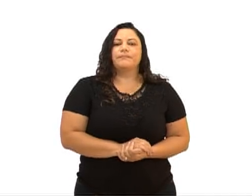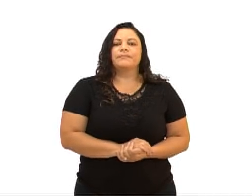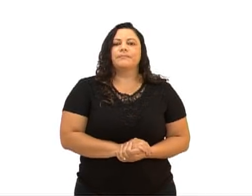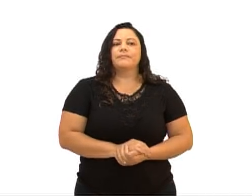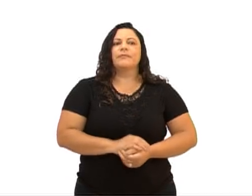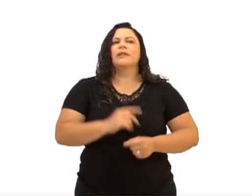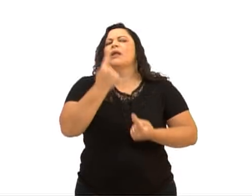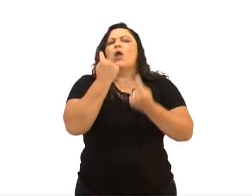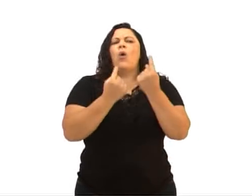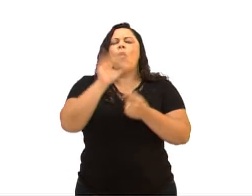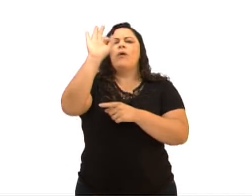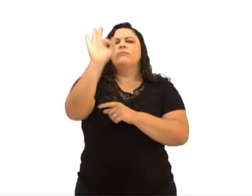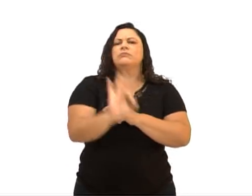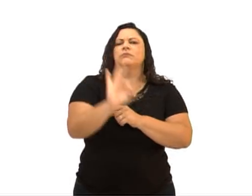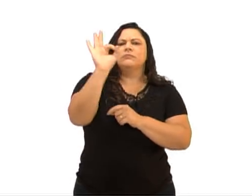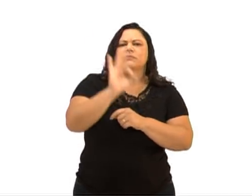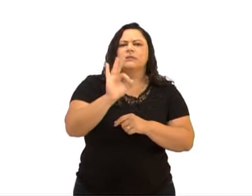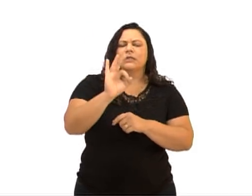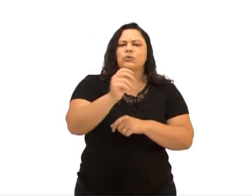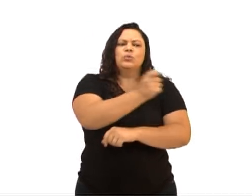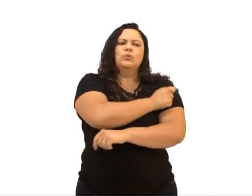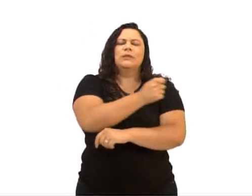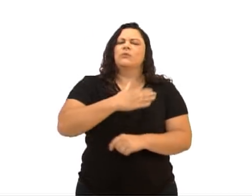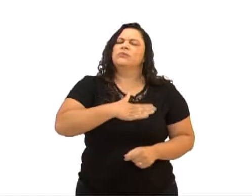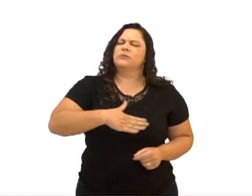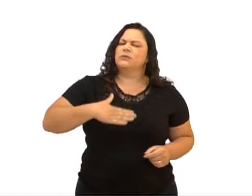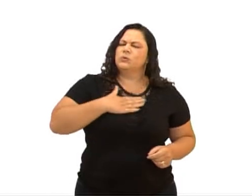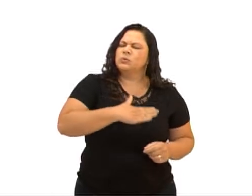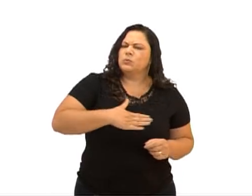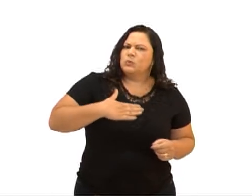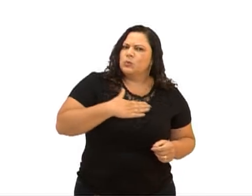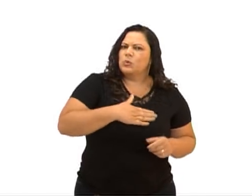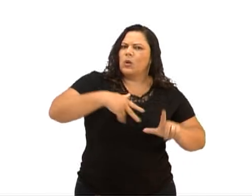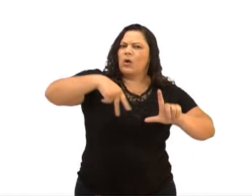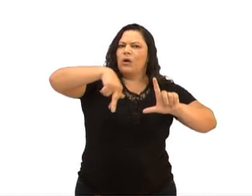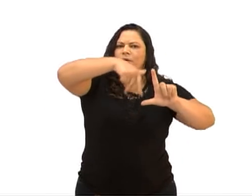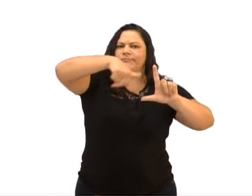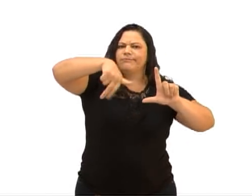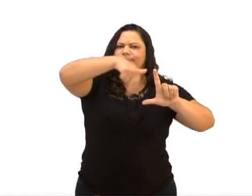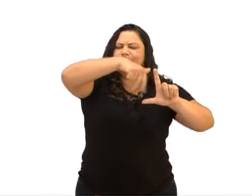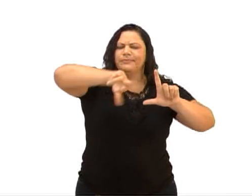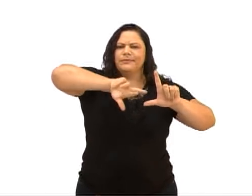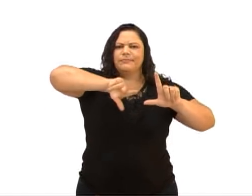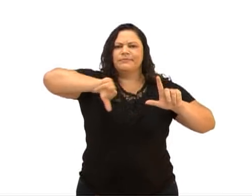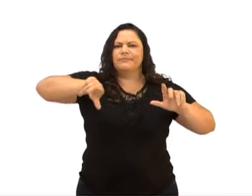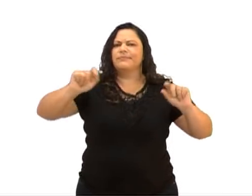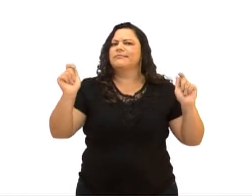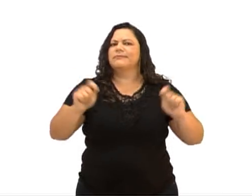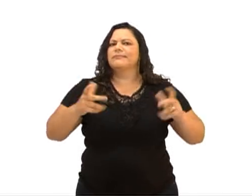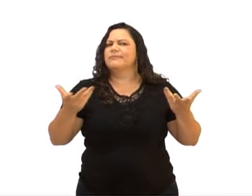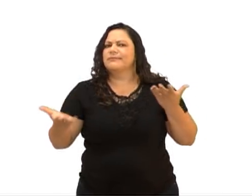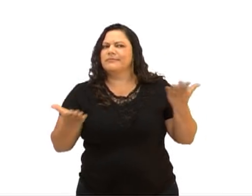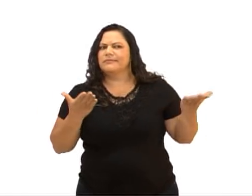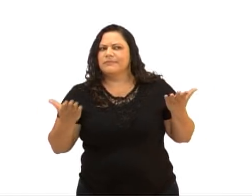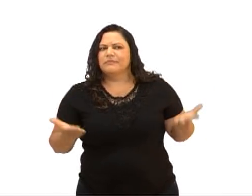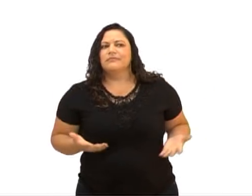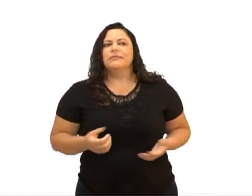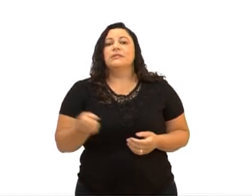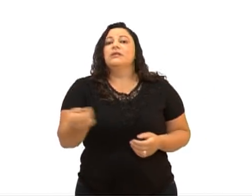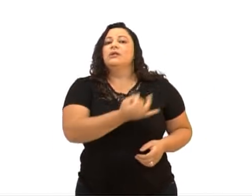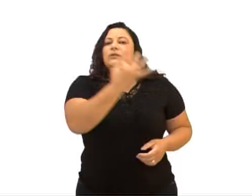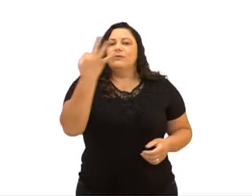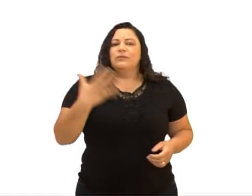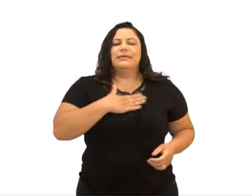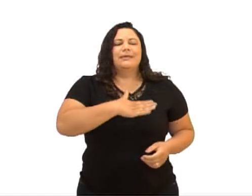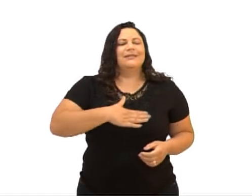qual é o percentual dos alunos que gostam de desenhos? Observem aqui a linha dos desenhos, quantos alunos